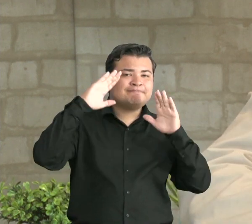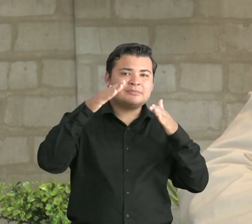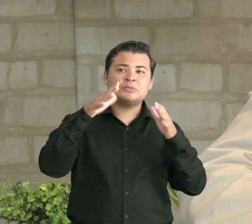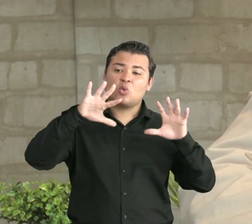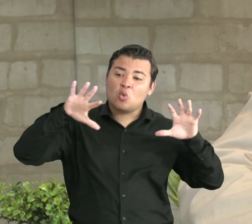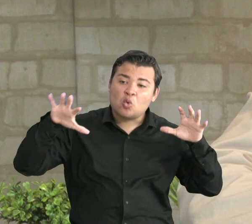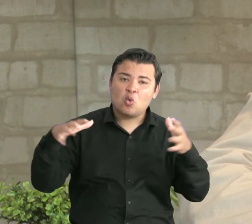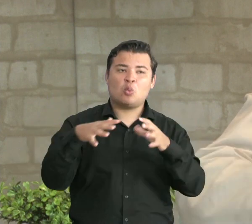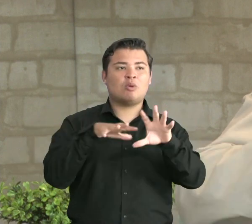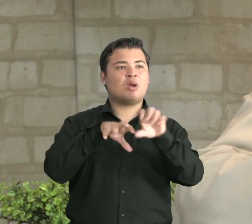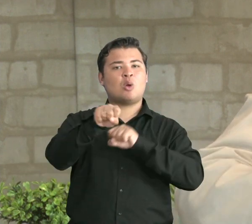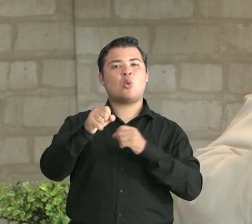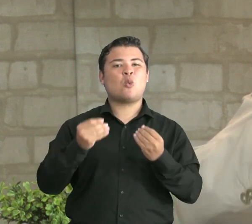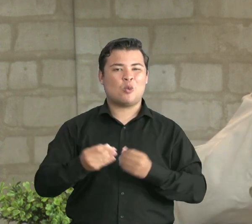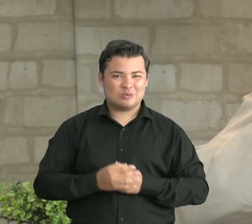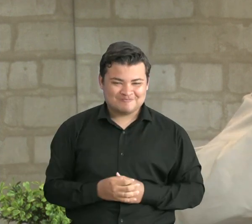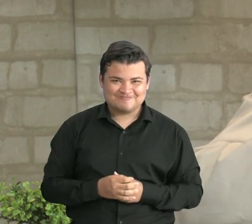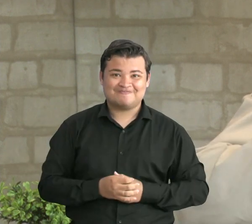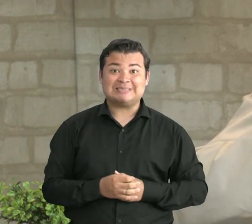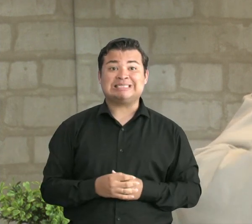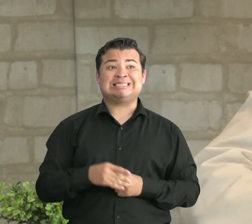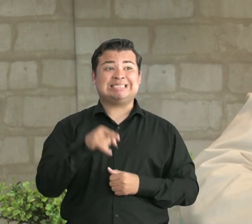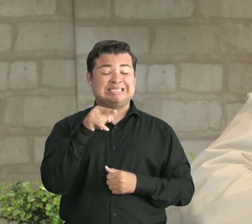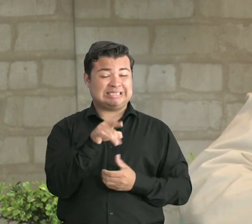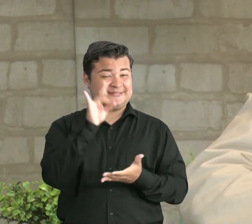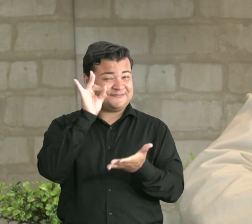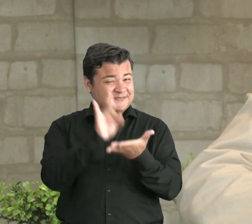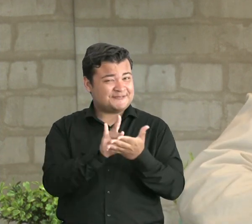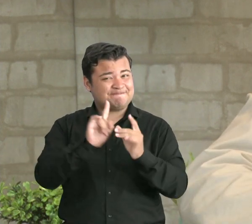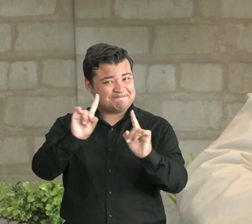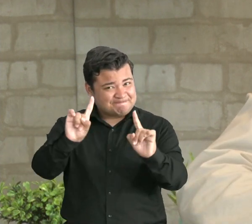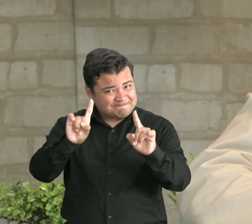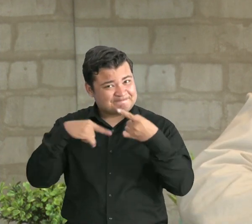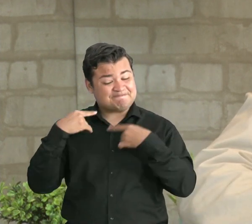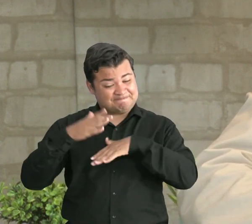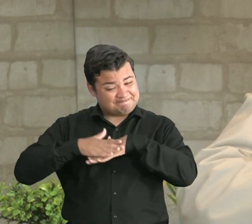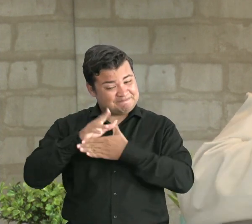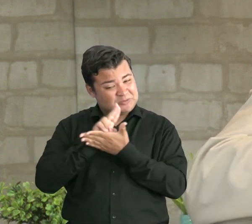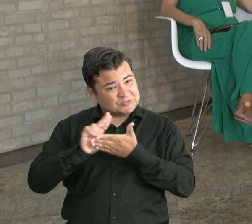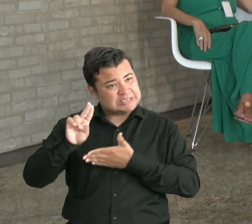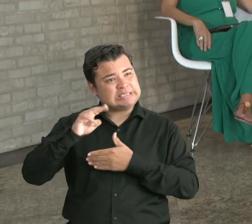coletiva. Esse, a meu ver, é um grande desafio da universidade.